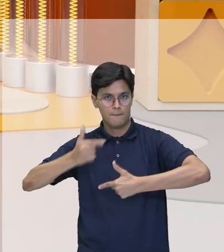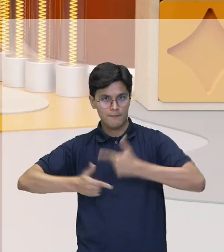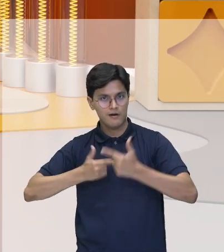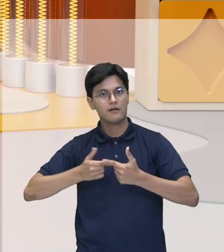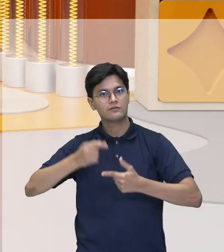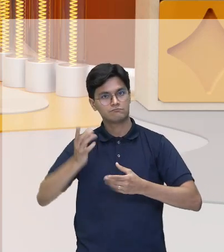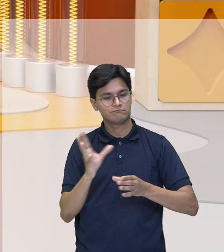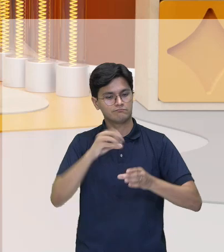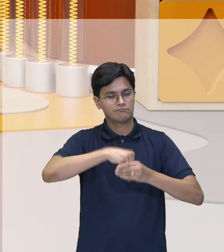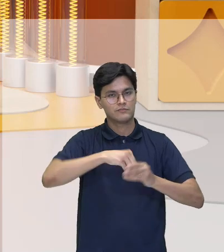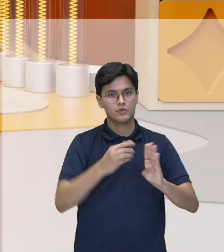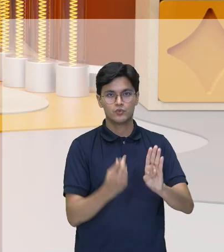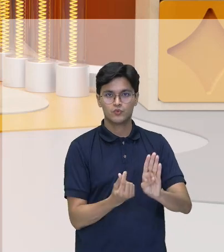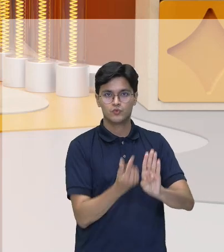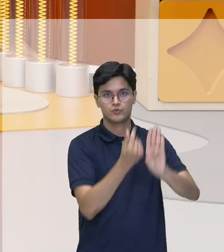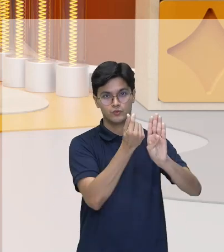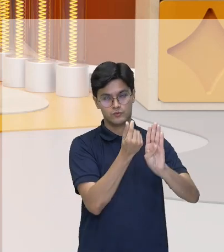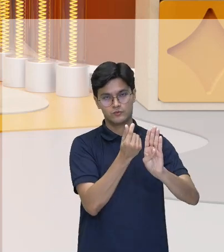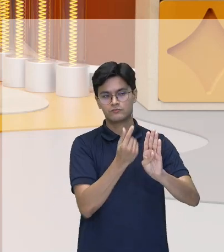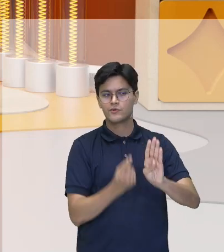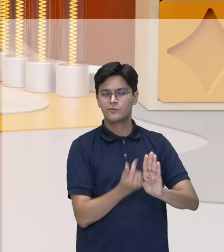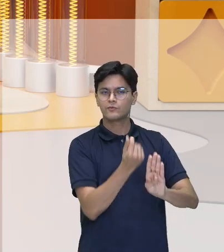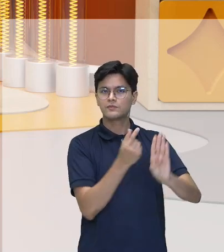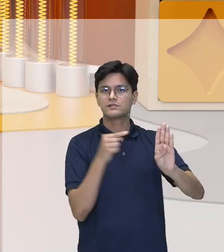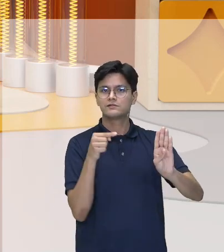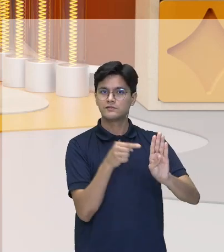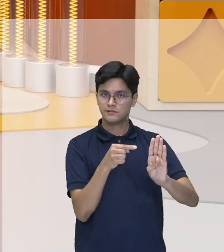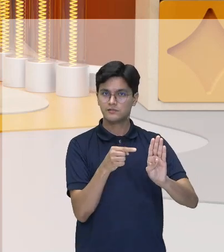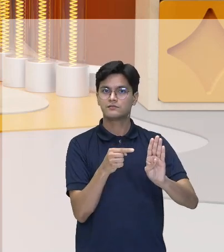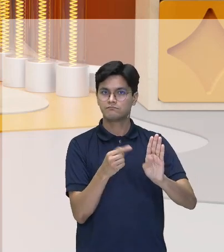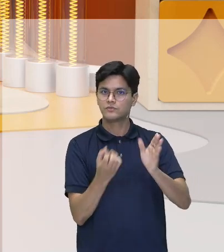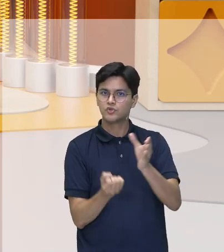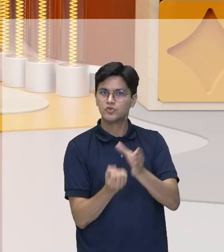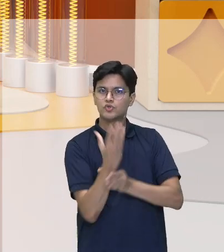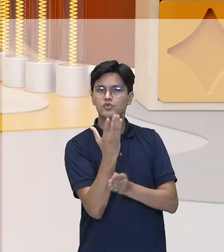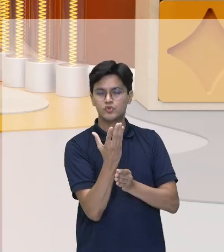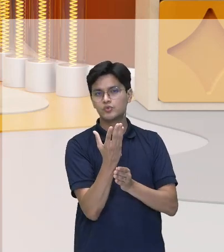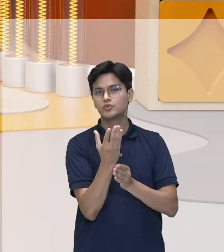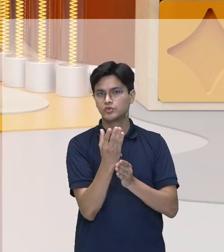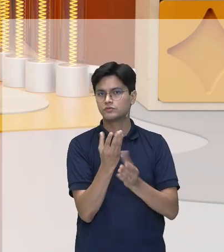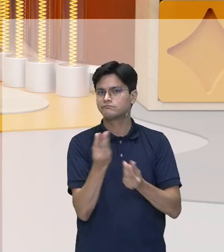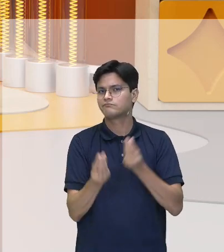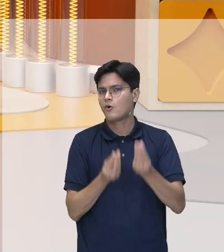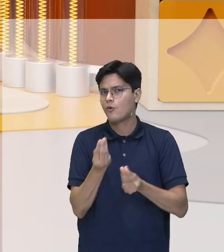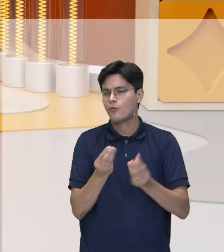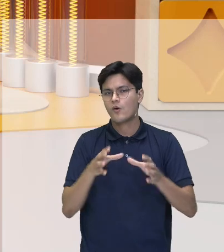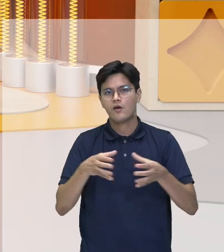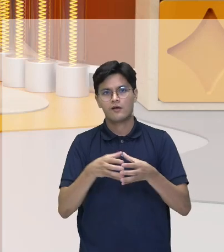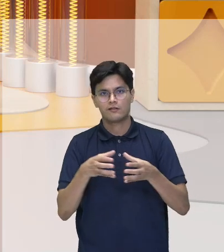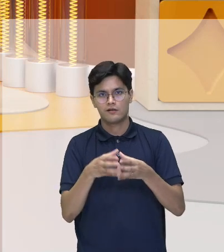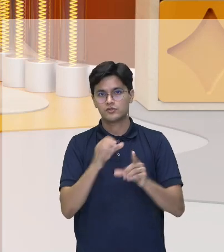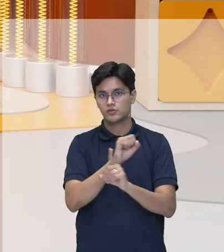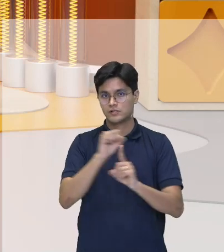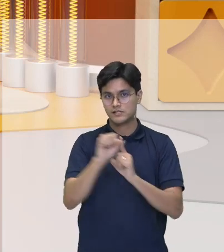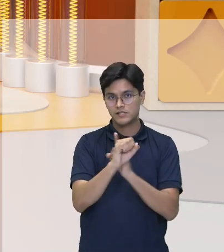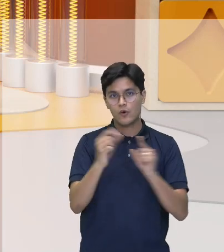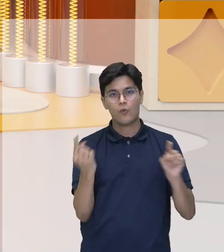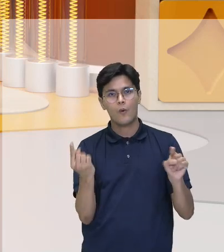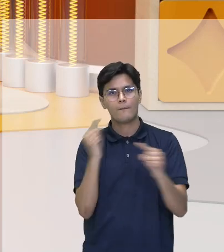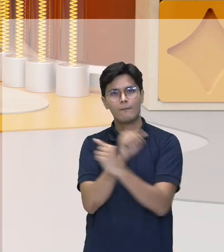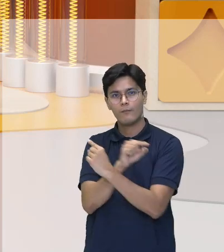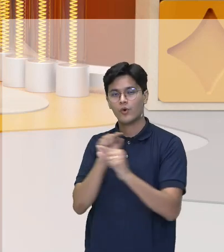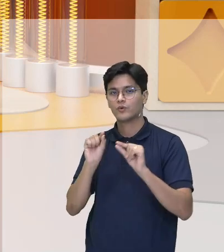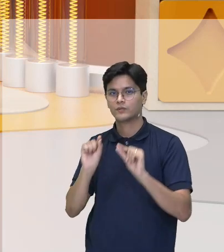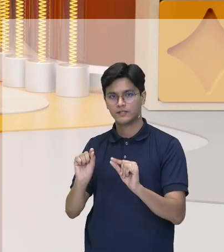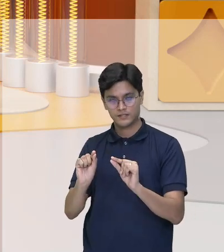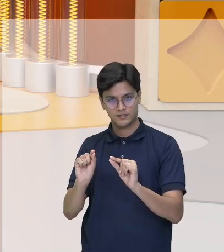Então, vamos rever alguns tópicos muito importantes para a nossa avaliação e a gente já começa essa aula falando sobre o